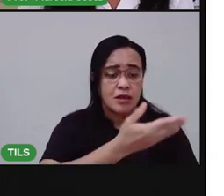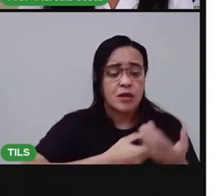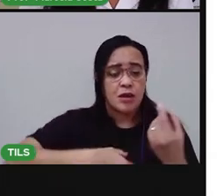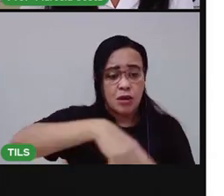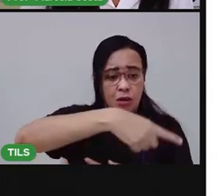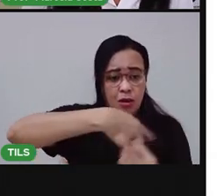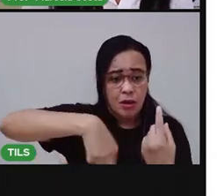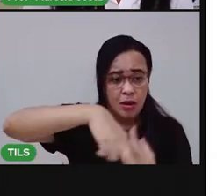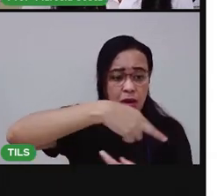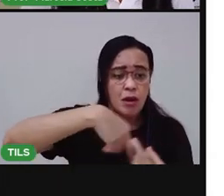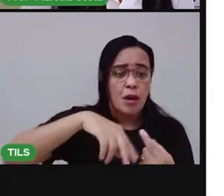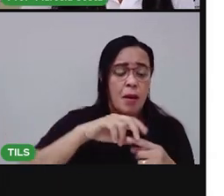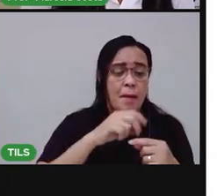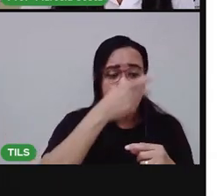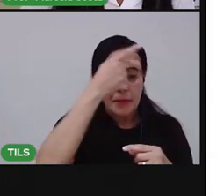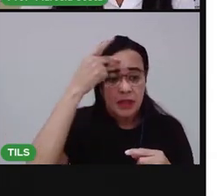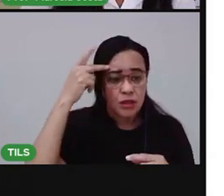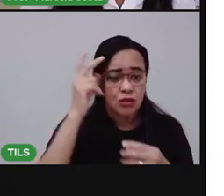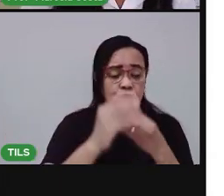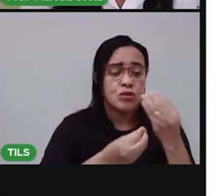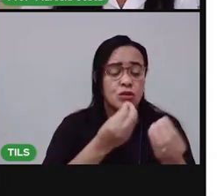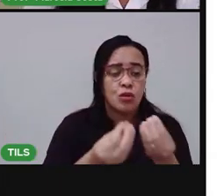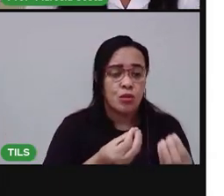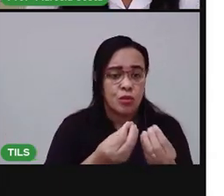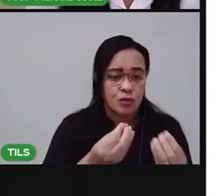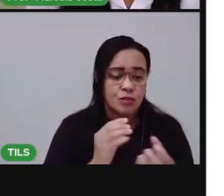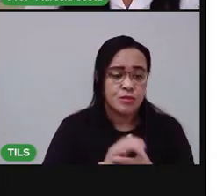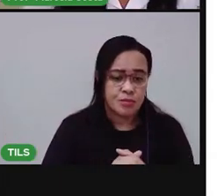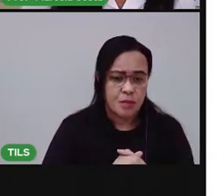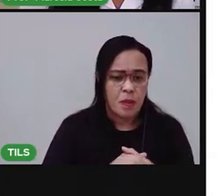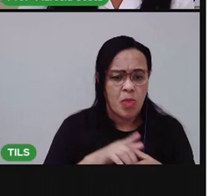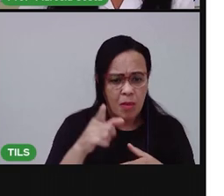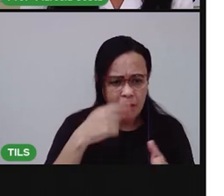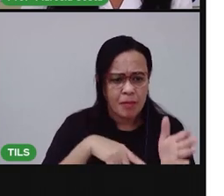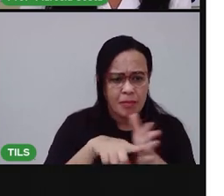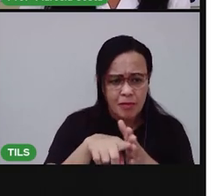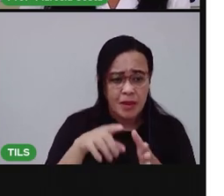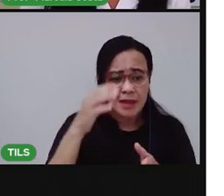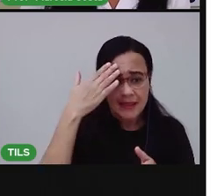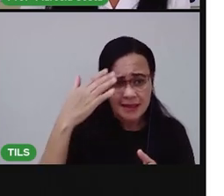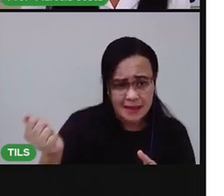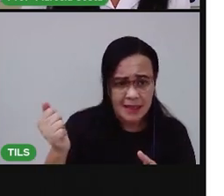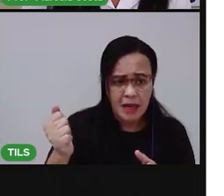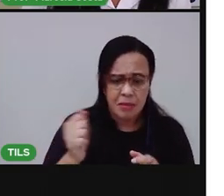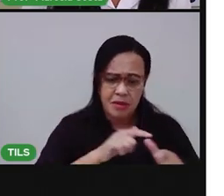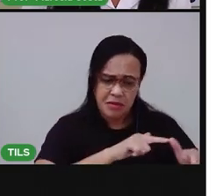Diz para mim, você sabe qual a diferença entre trabalho e lazer?